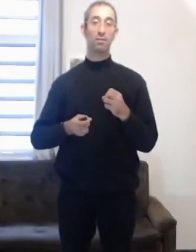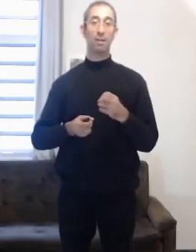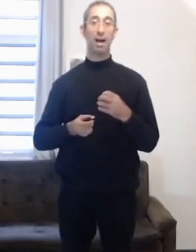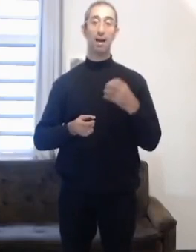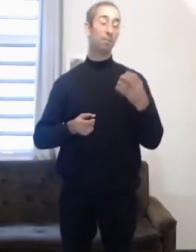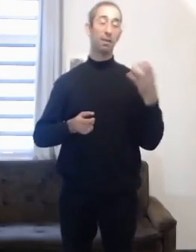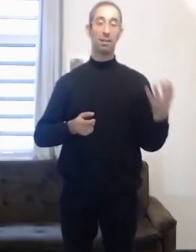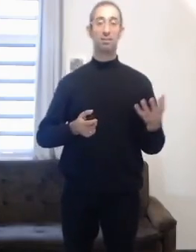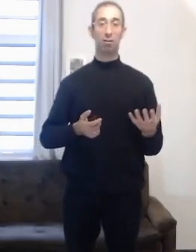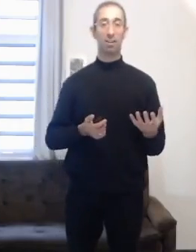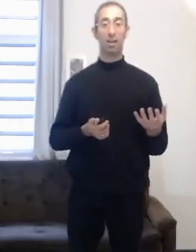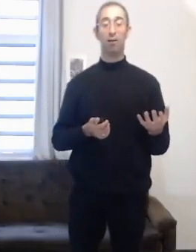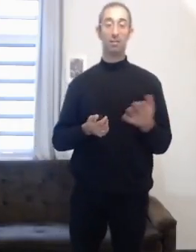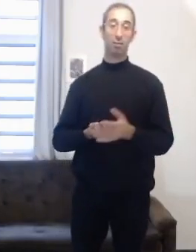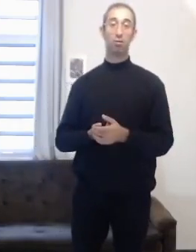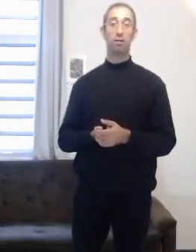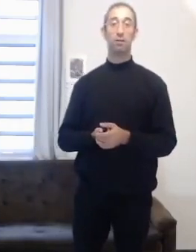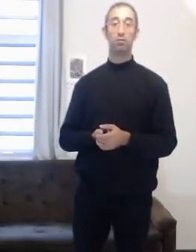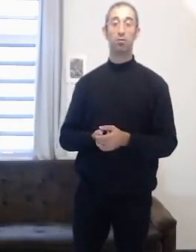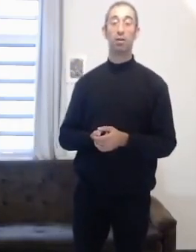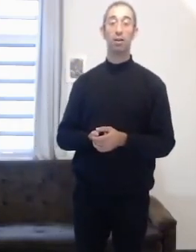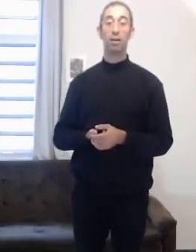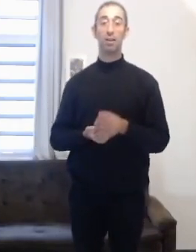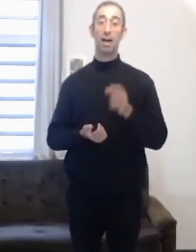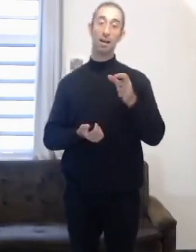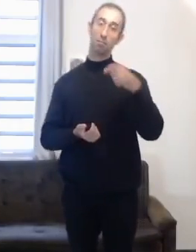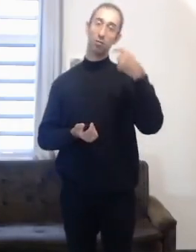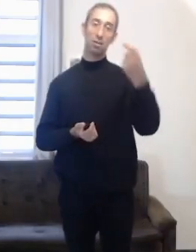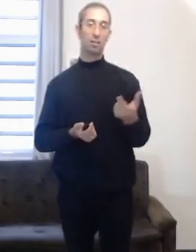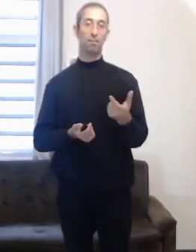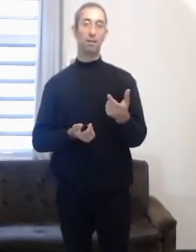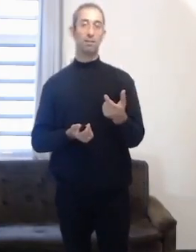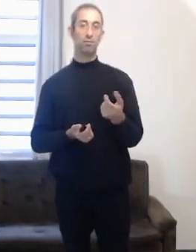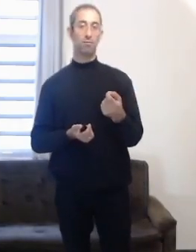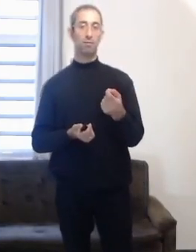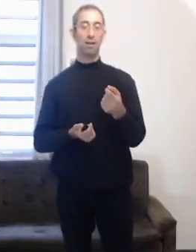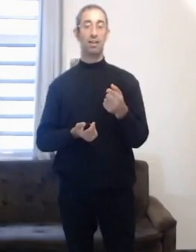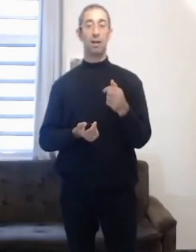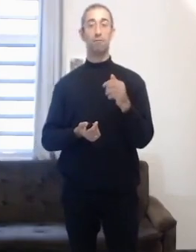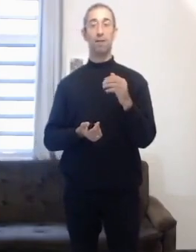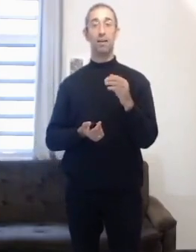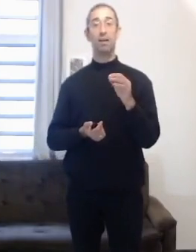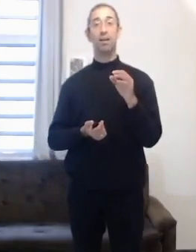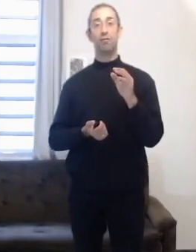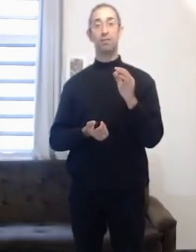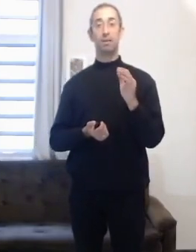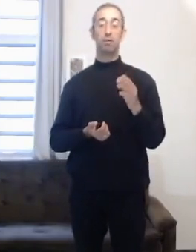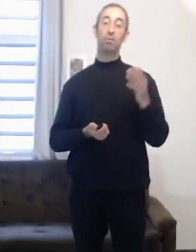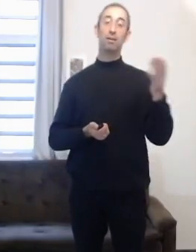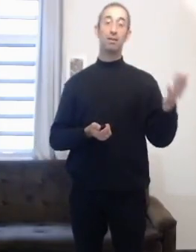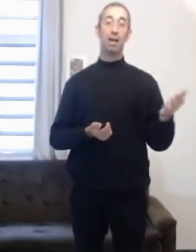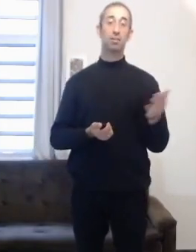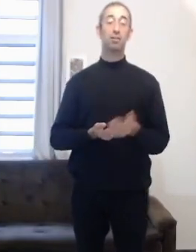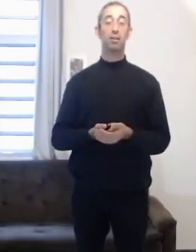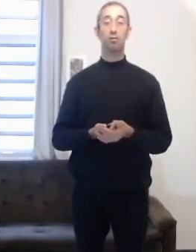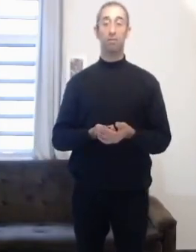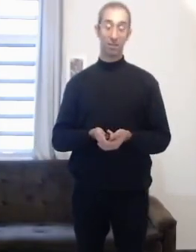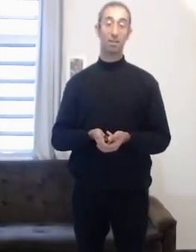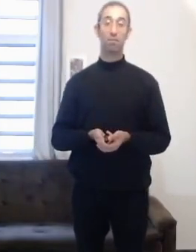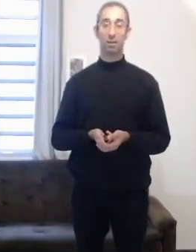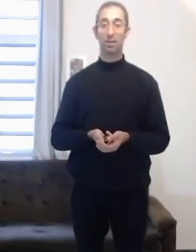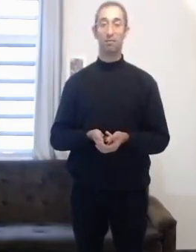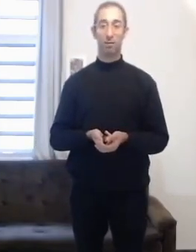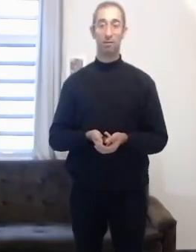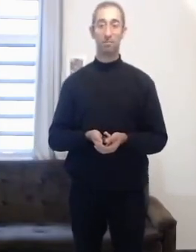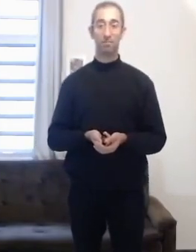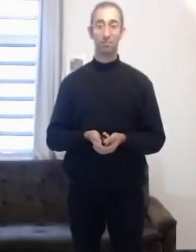vai influenciar a hipertensão arterial, a saúde da pessoa. E a mudança na hipertensão arterial vai frente à probabilidade de ter um